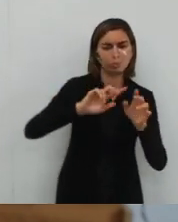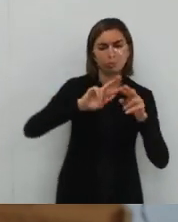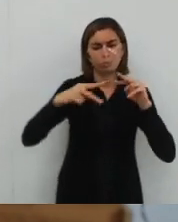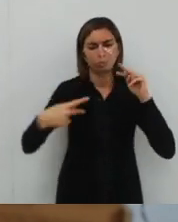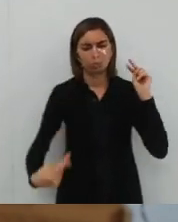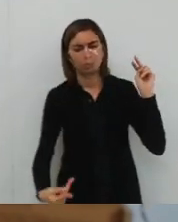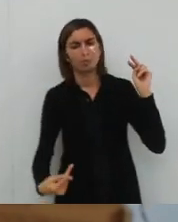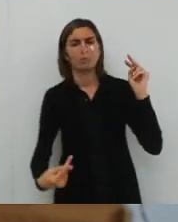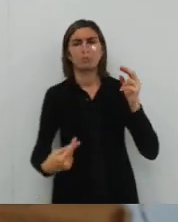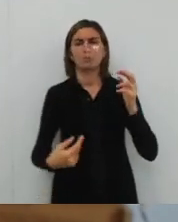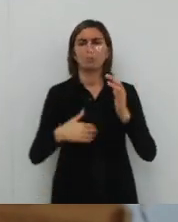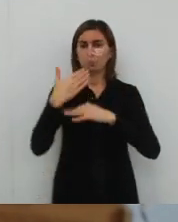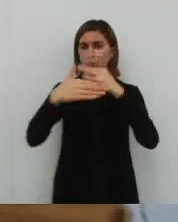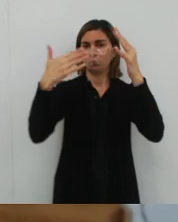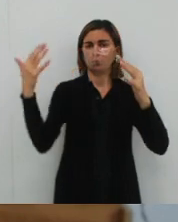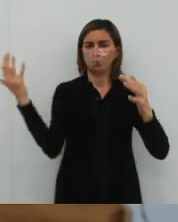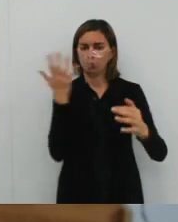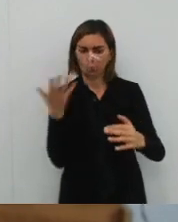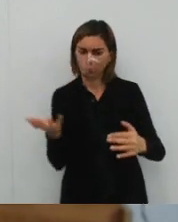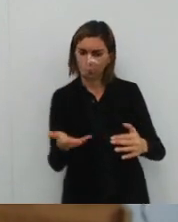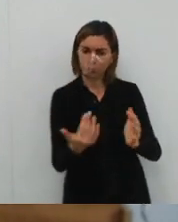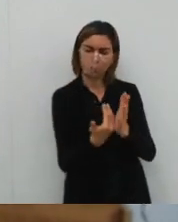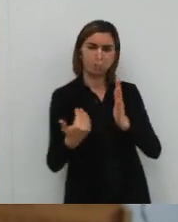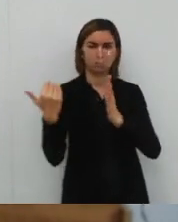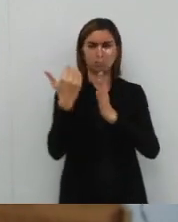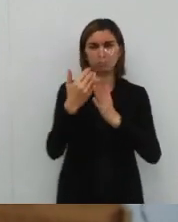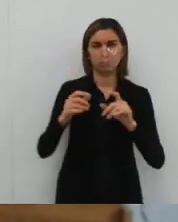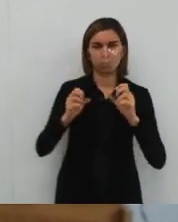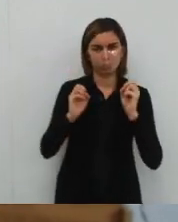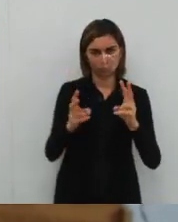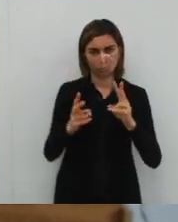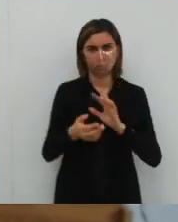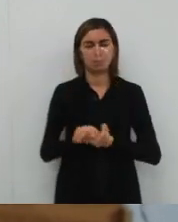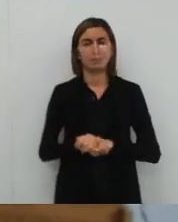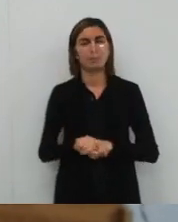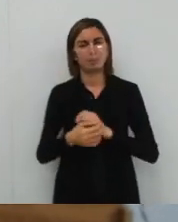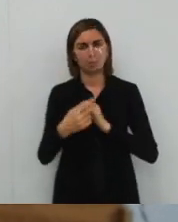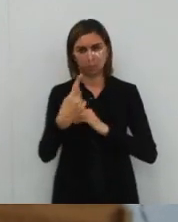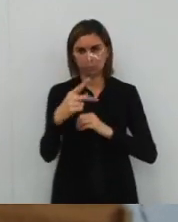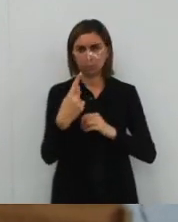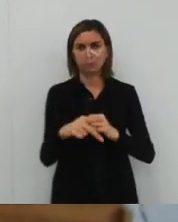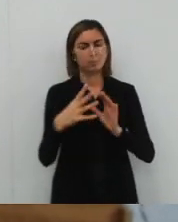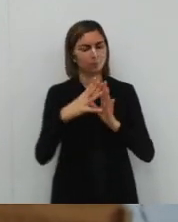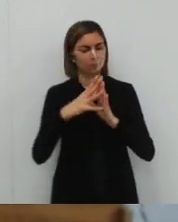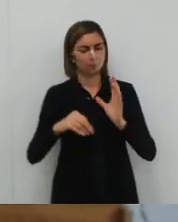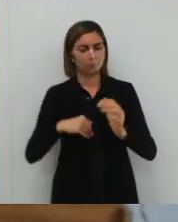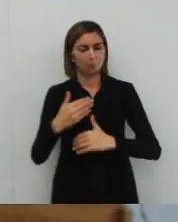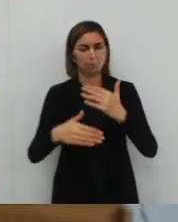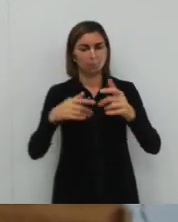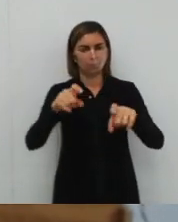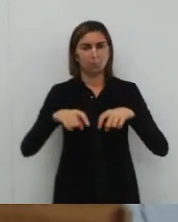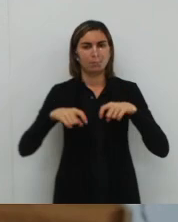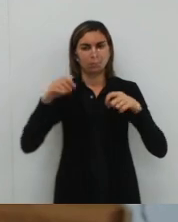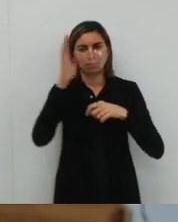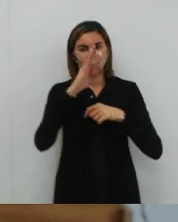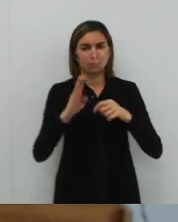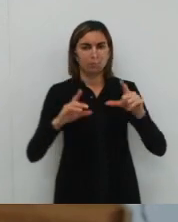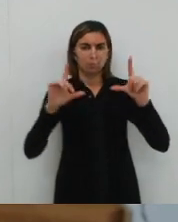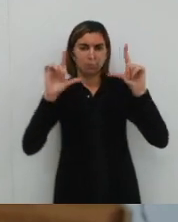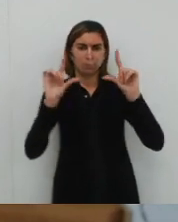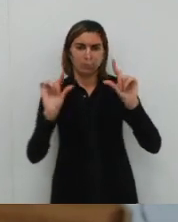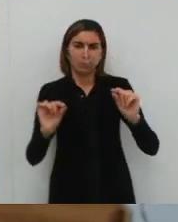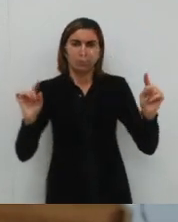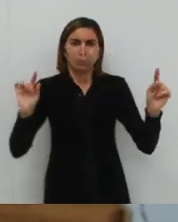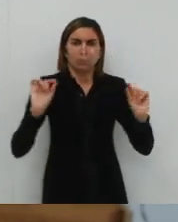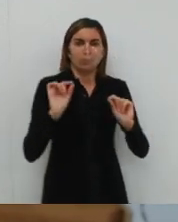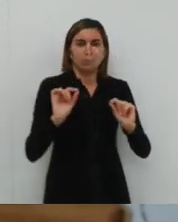aí e alavancou a produção agrícola no Brasil. Ok? Essa modernização do campo brasileiro, ela reduziu em